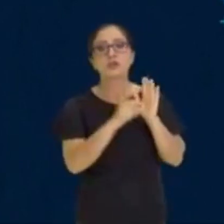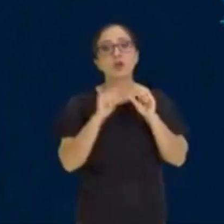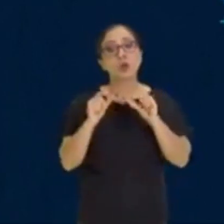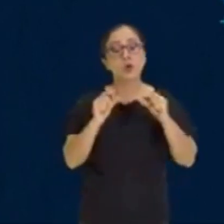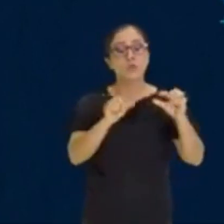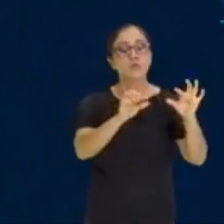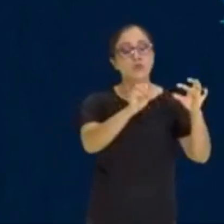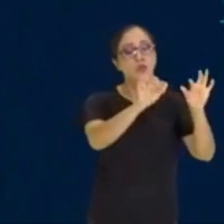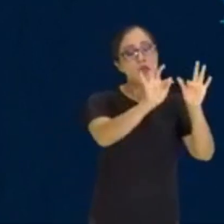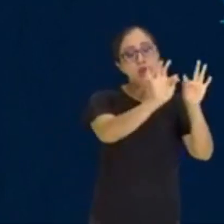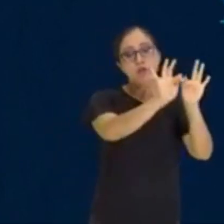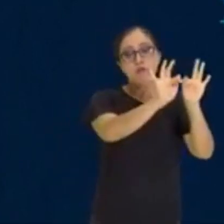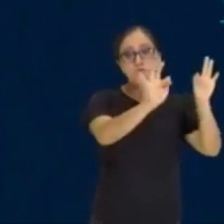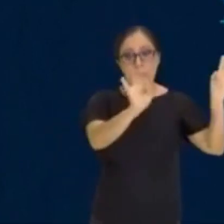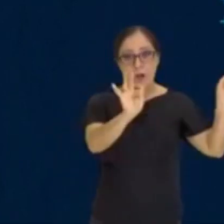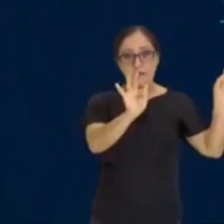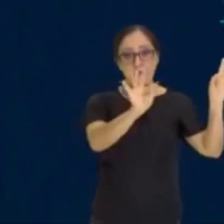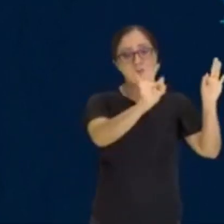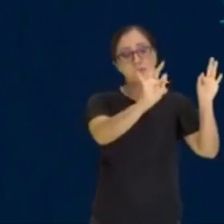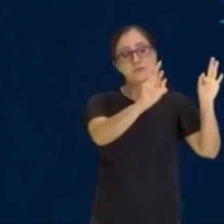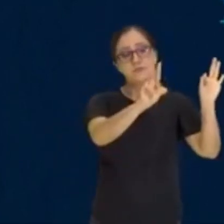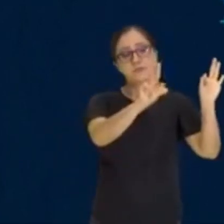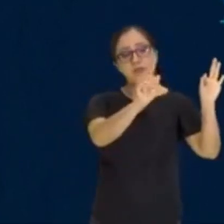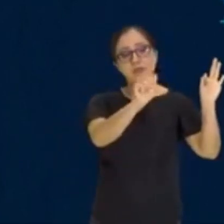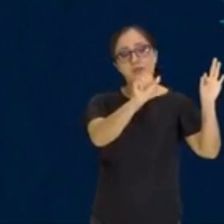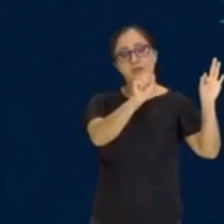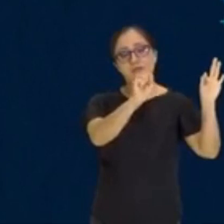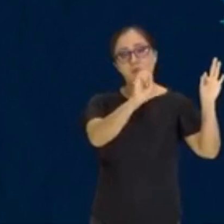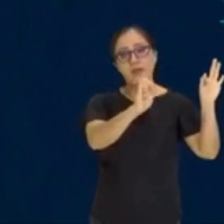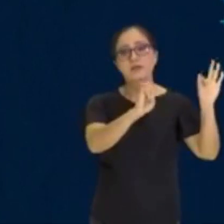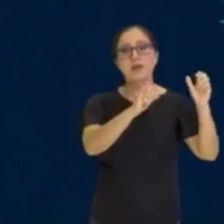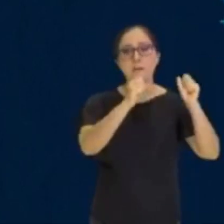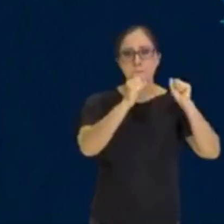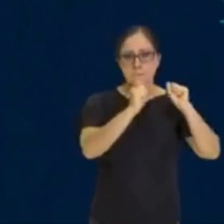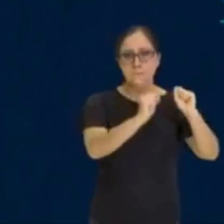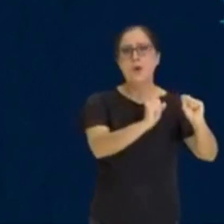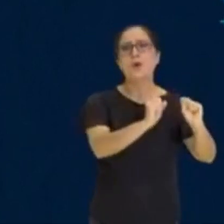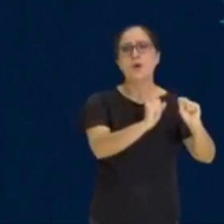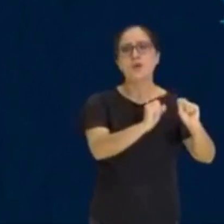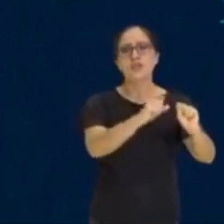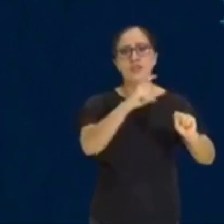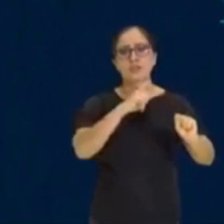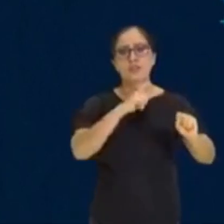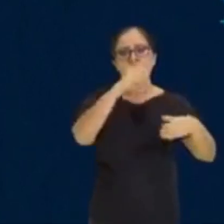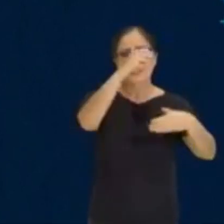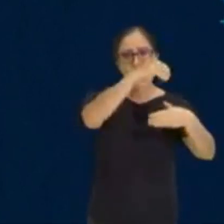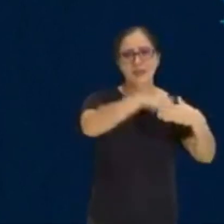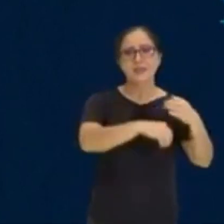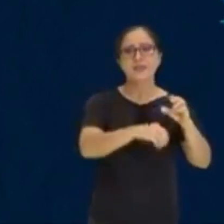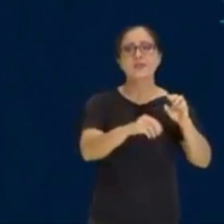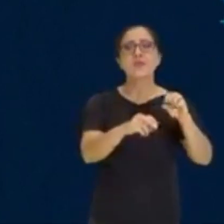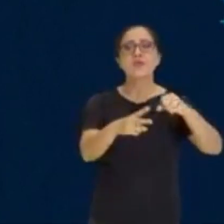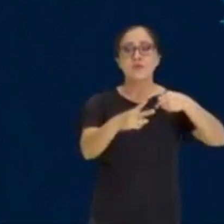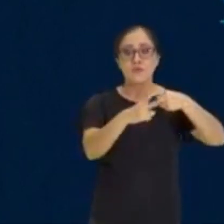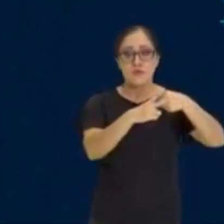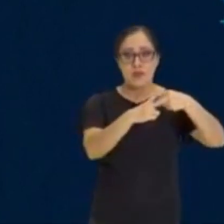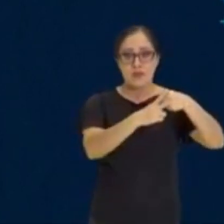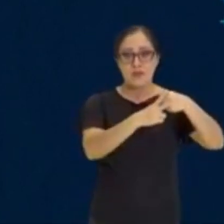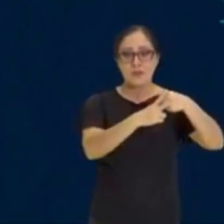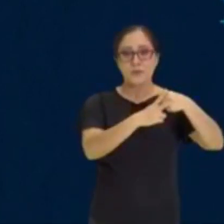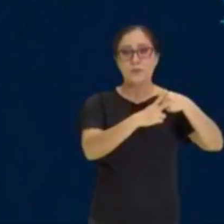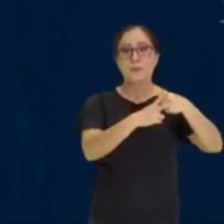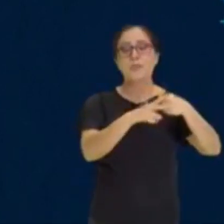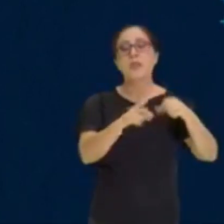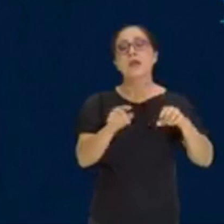As frases podem ou não apresentar verbo. Aquelas que apresentam verbo são chamadas de oração.